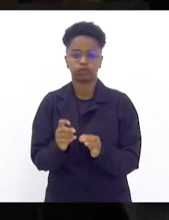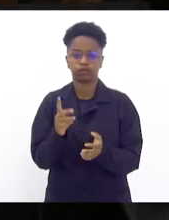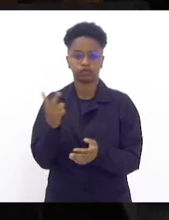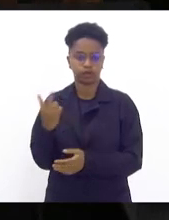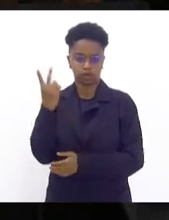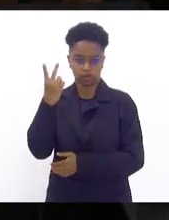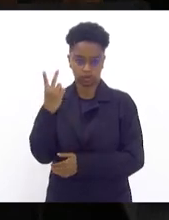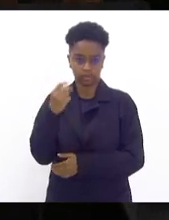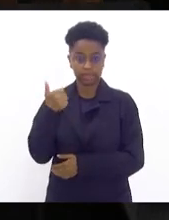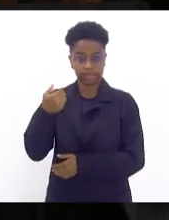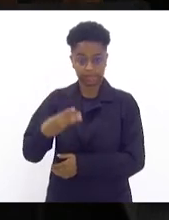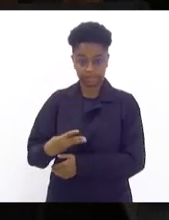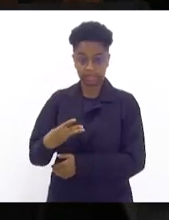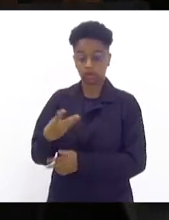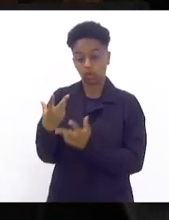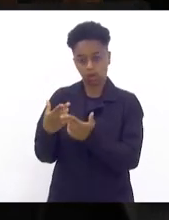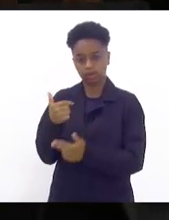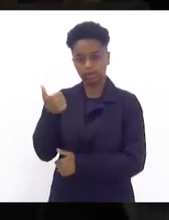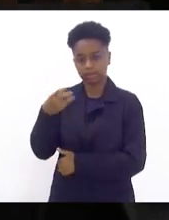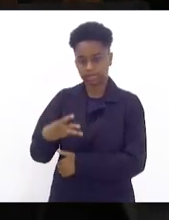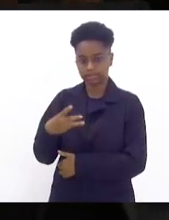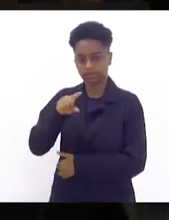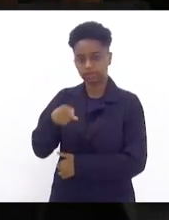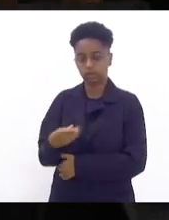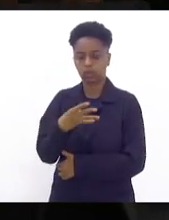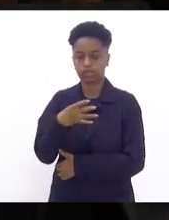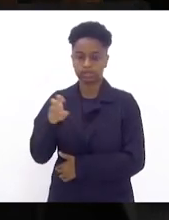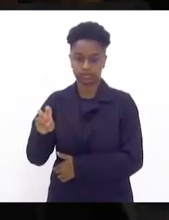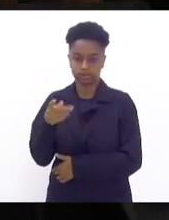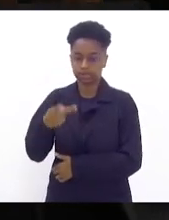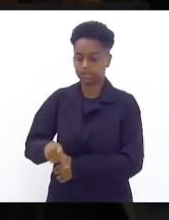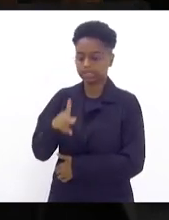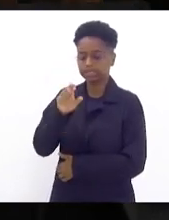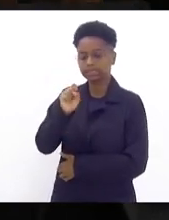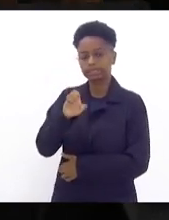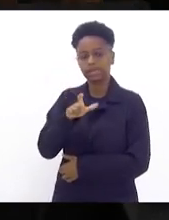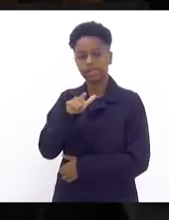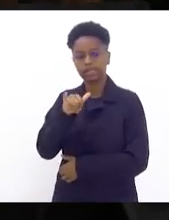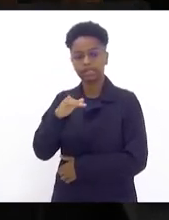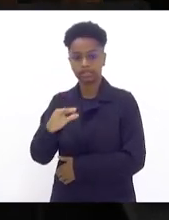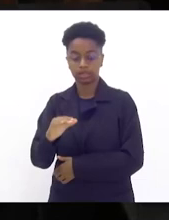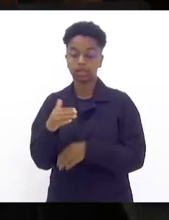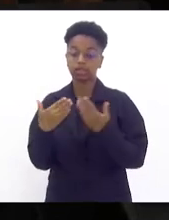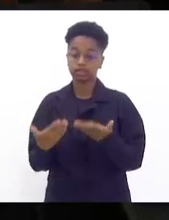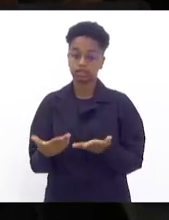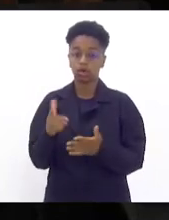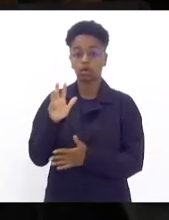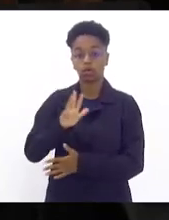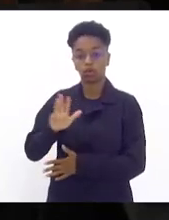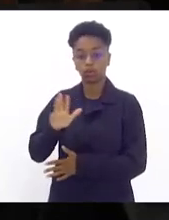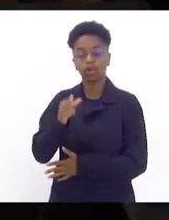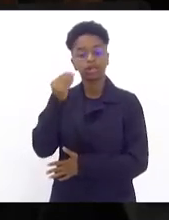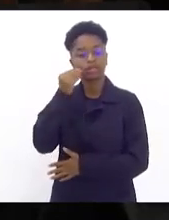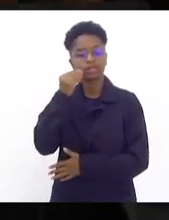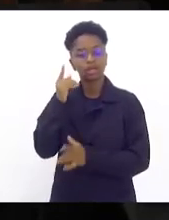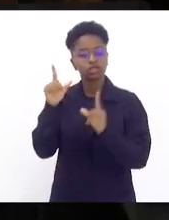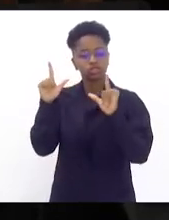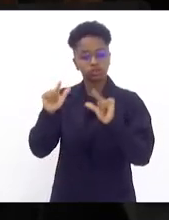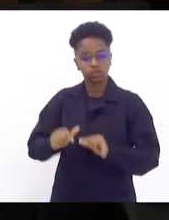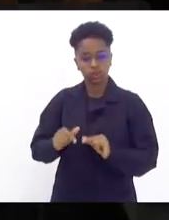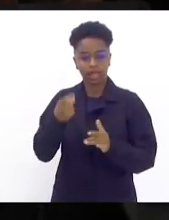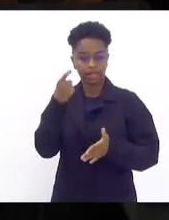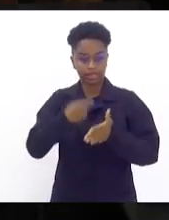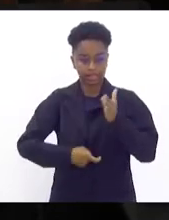13,75% da taxa Selic. E o governo, o mesmo governo Lula, que quer abaixar a taxa de